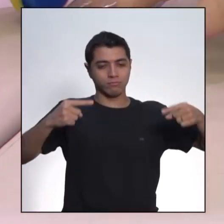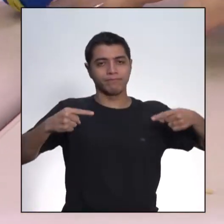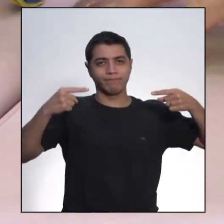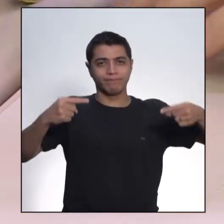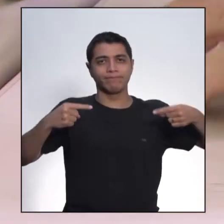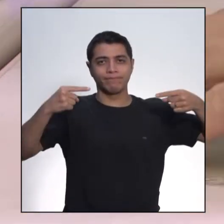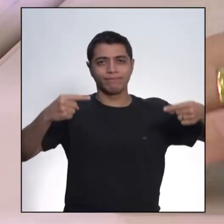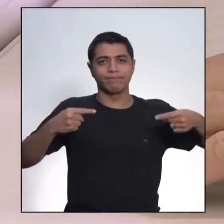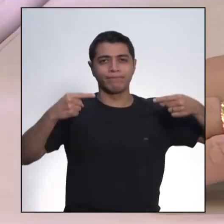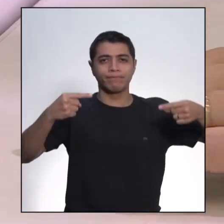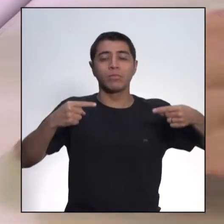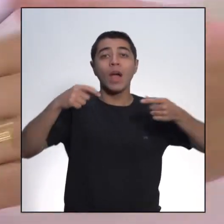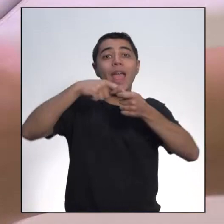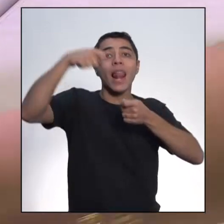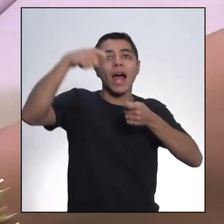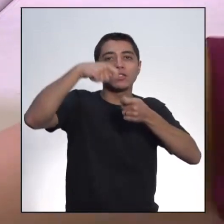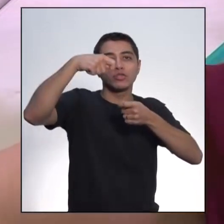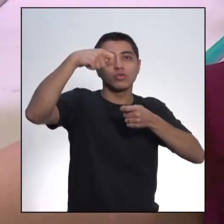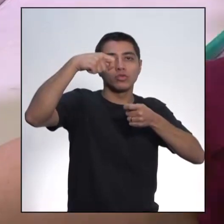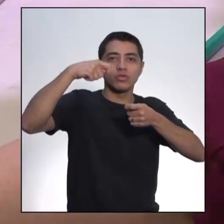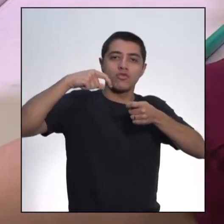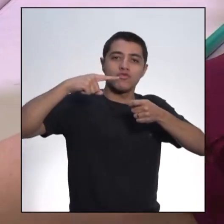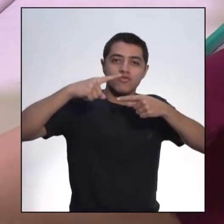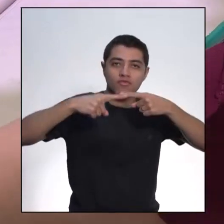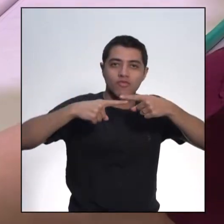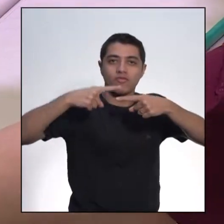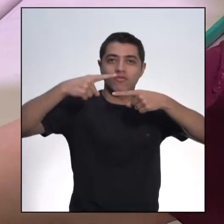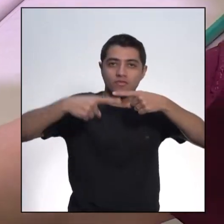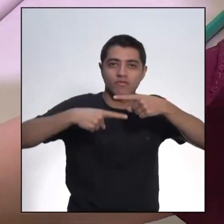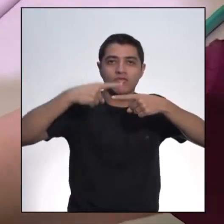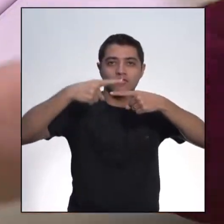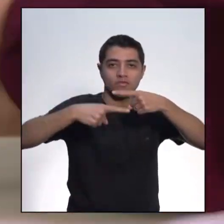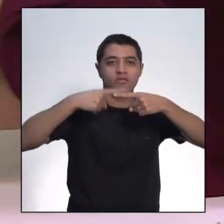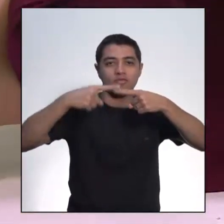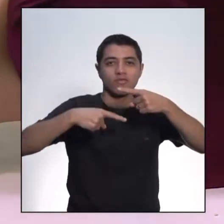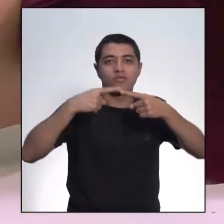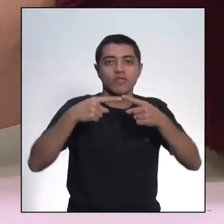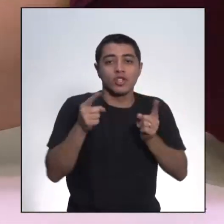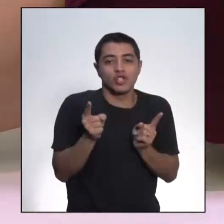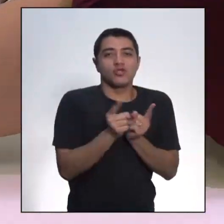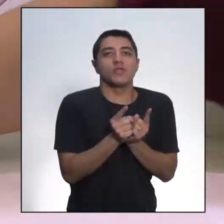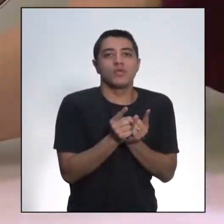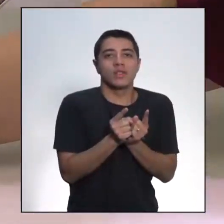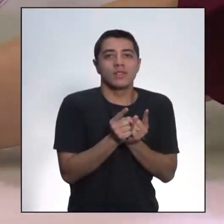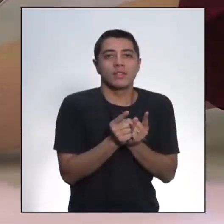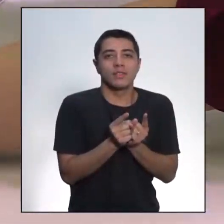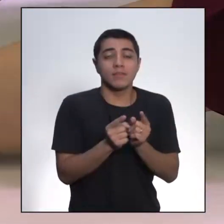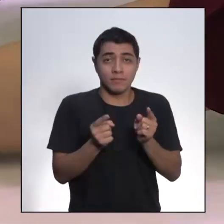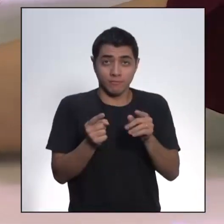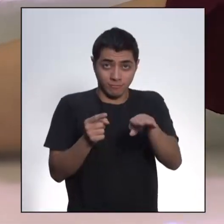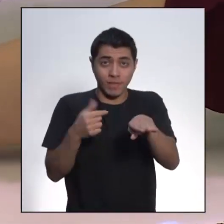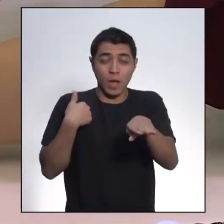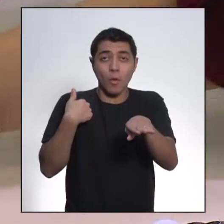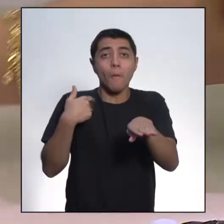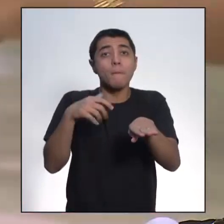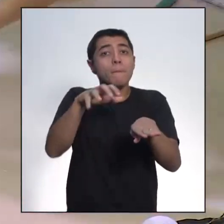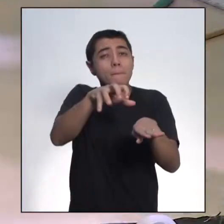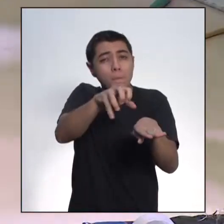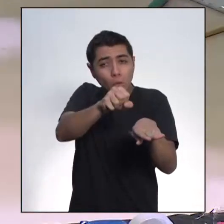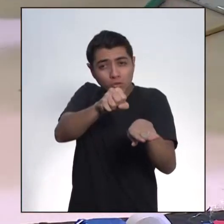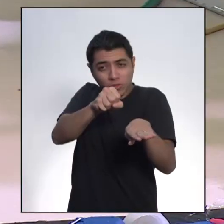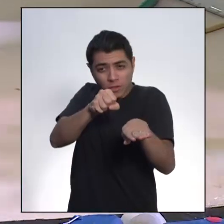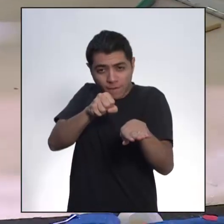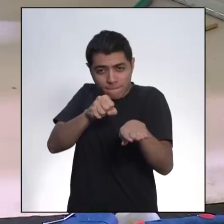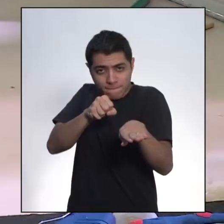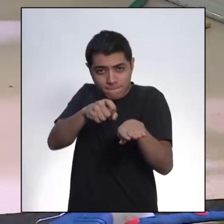para trás, eu não quero que ele caia no chão, tá? Na hora que eu solto, ele vai girar. Quanto mais eu